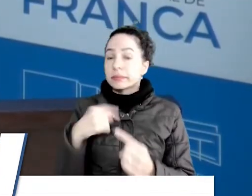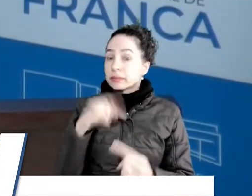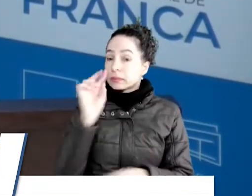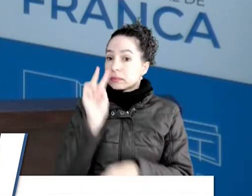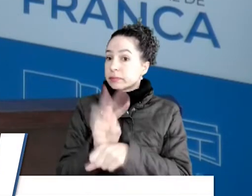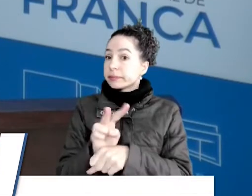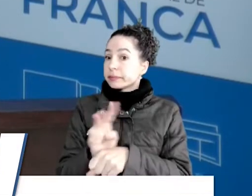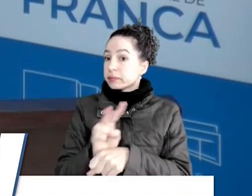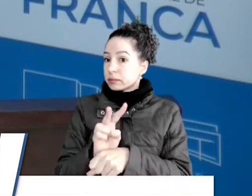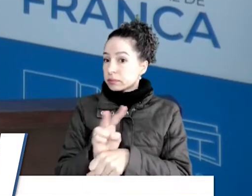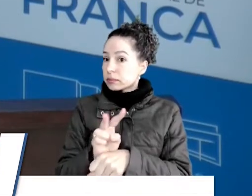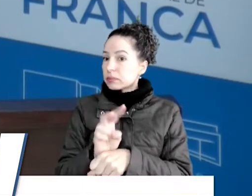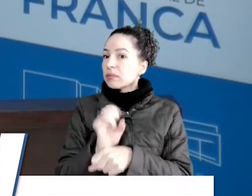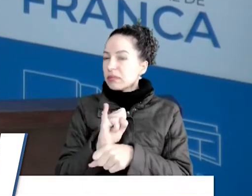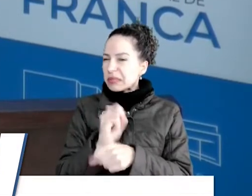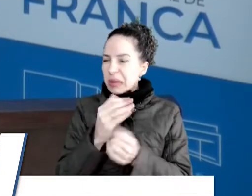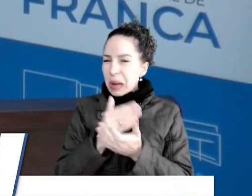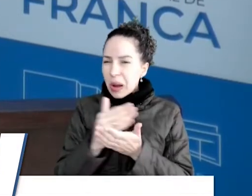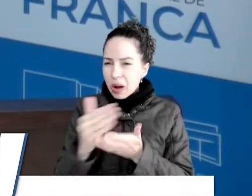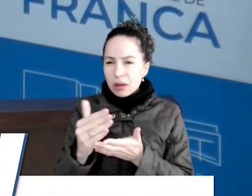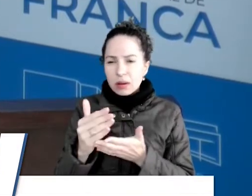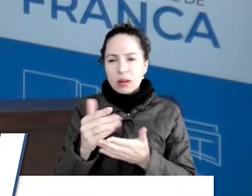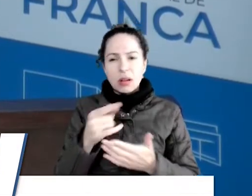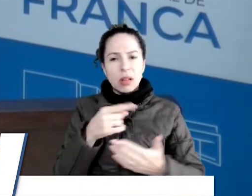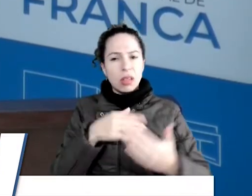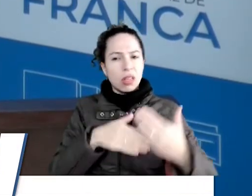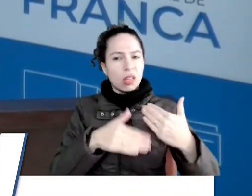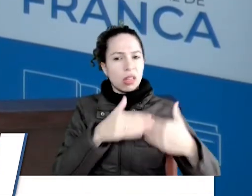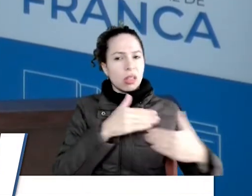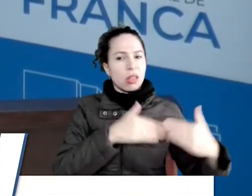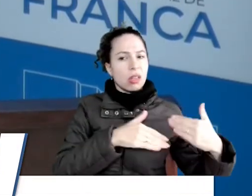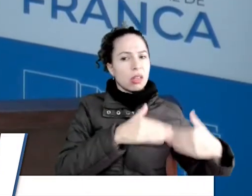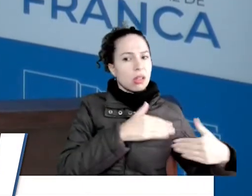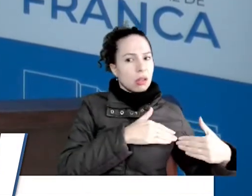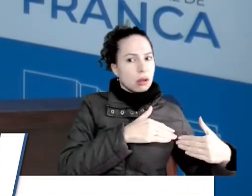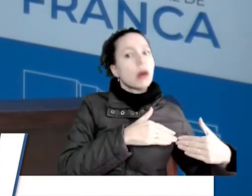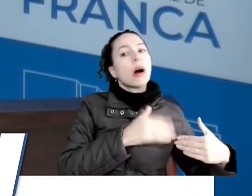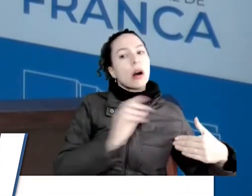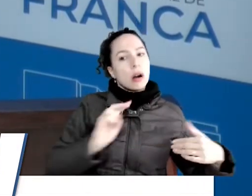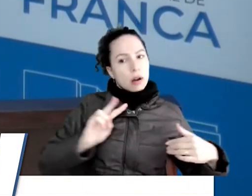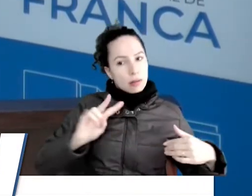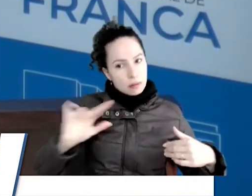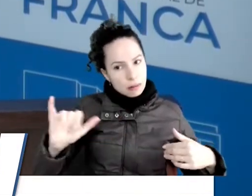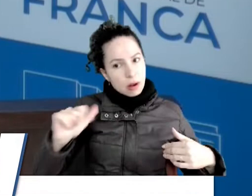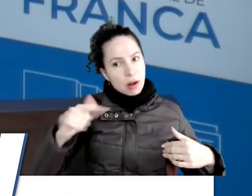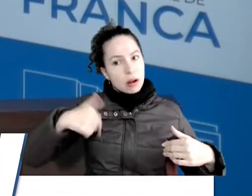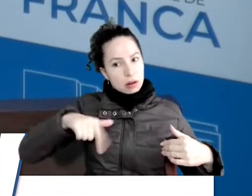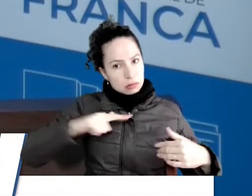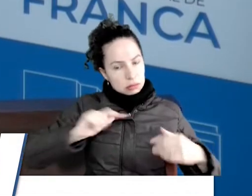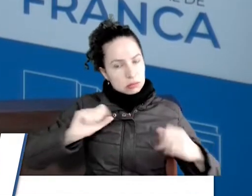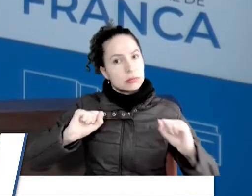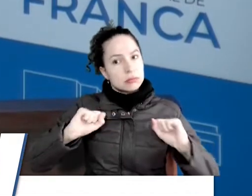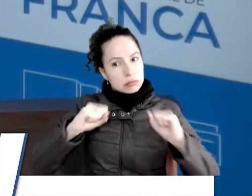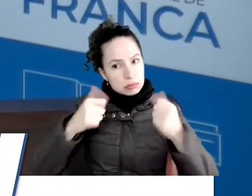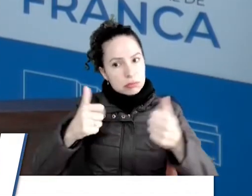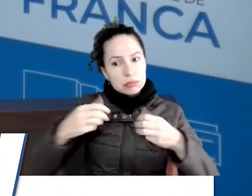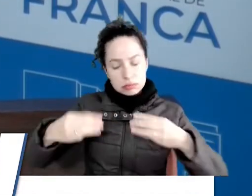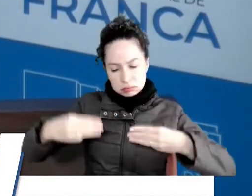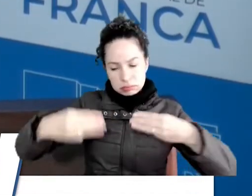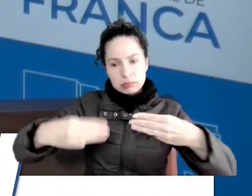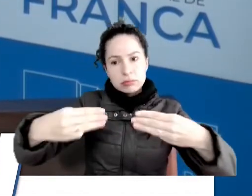porque se começar a retardar, nós vamos tomar medidas junto ao Ministério Público